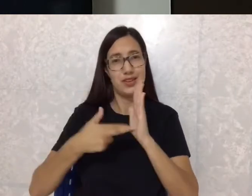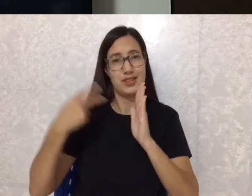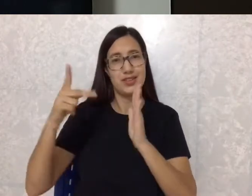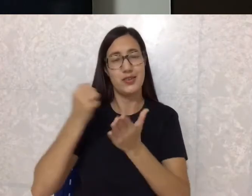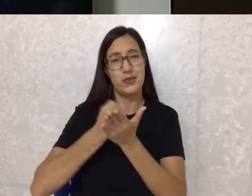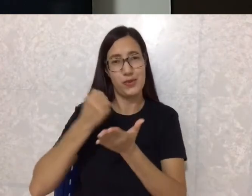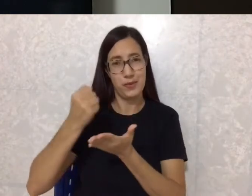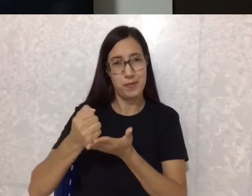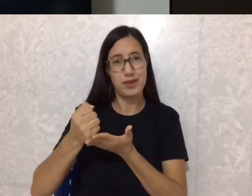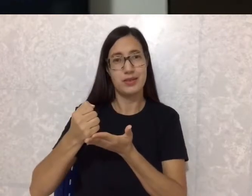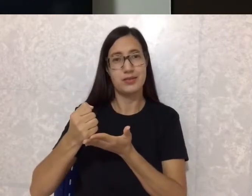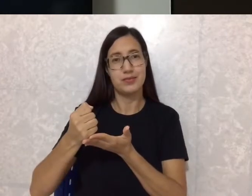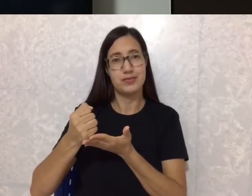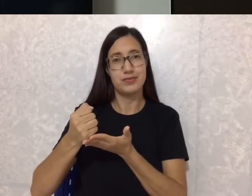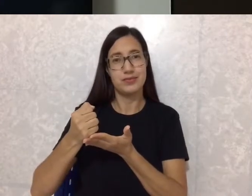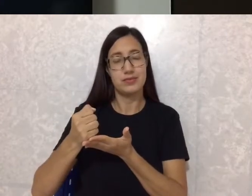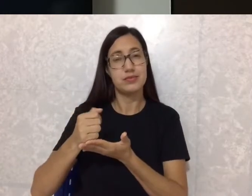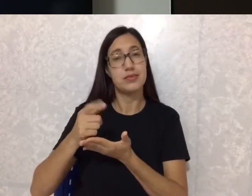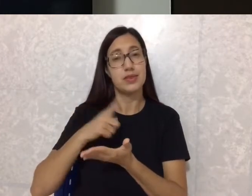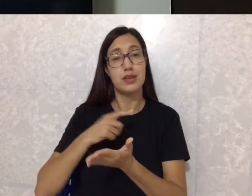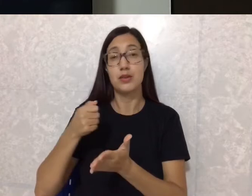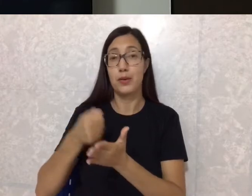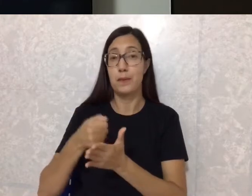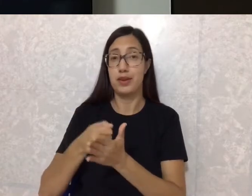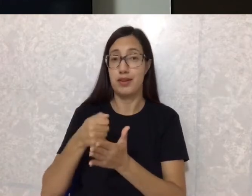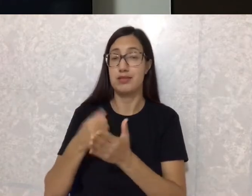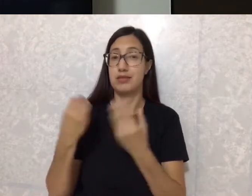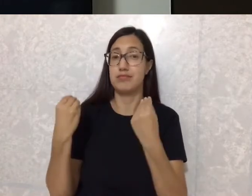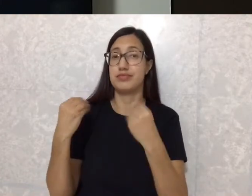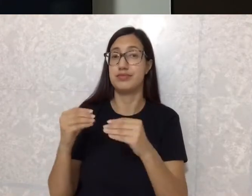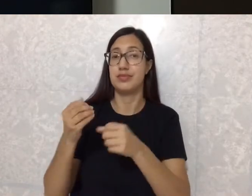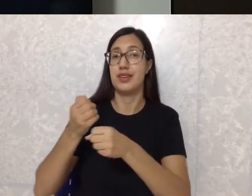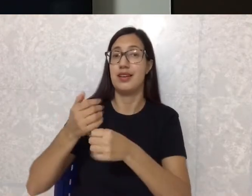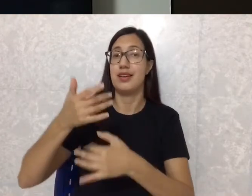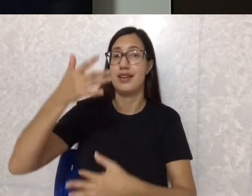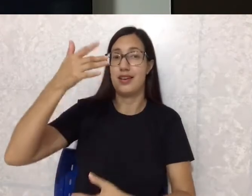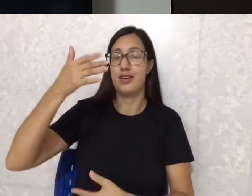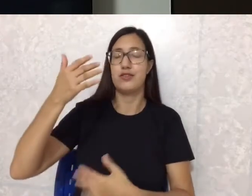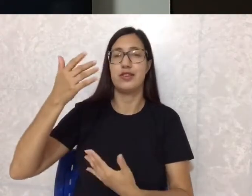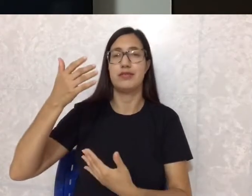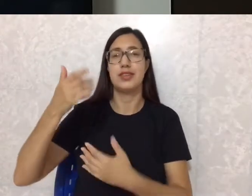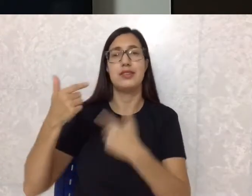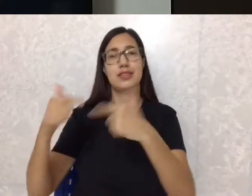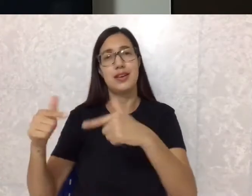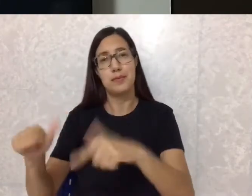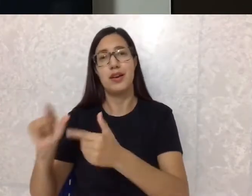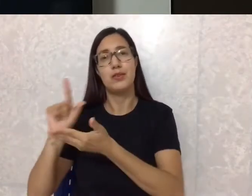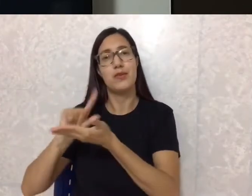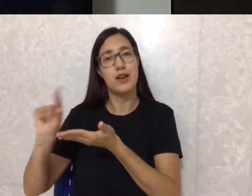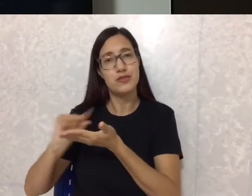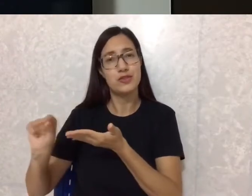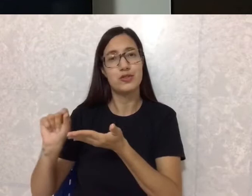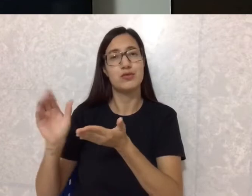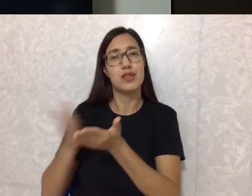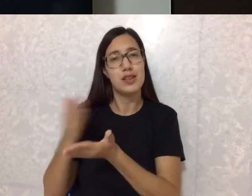aquele elemento pós-textual que é obrigatório, que vai no final do documento, ou seja, a lista de trabalhos que você considerou, existe uma norma para